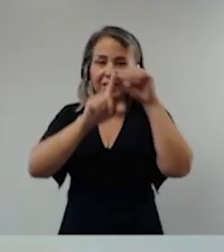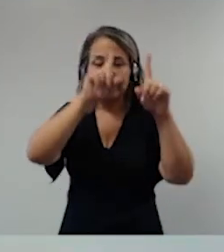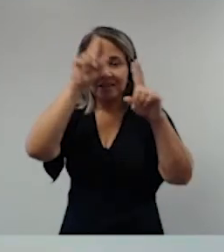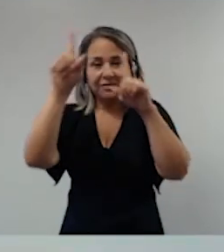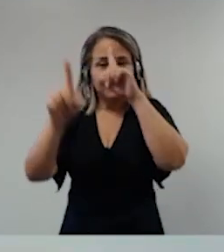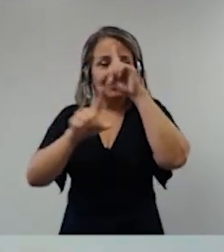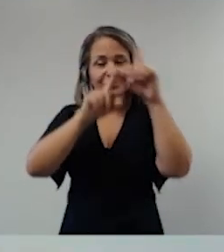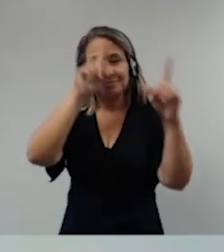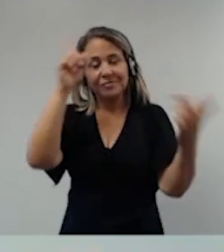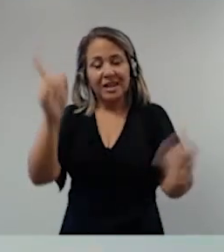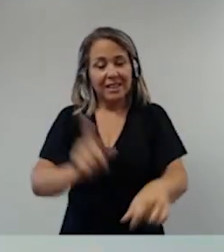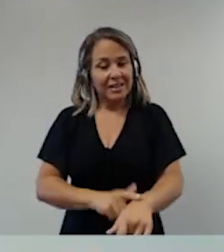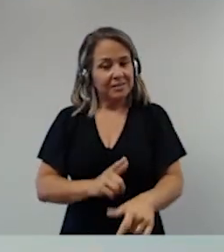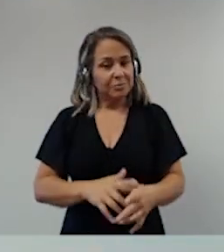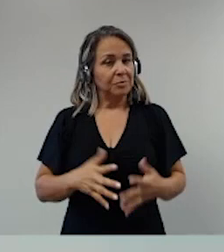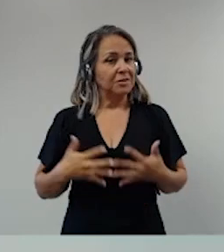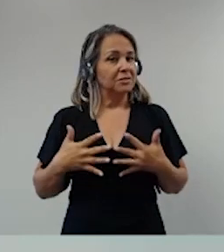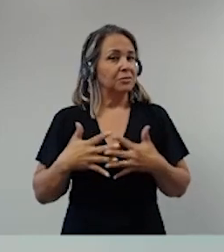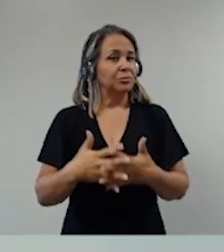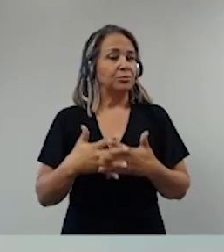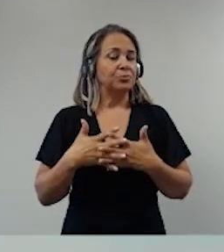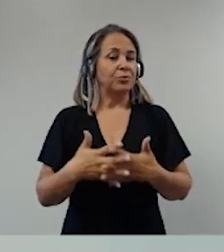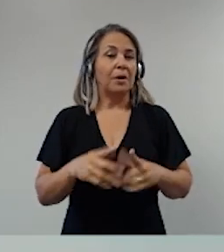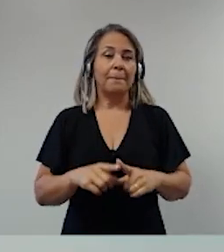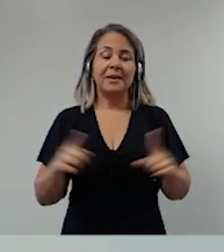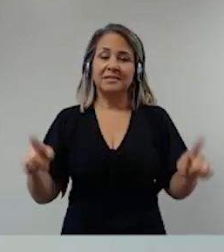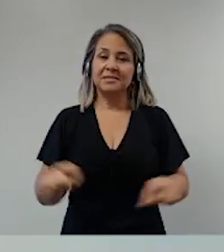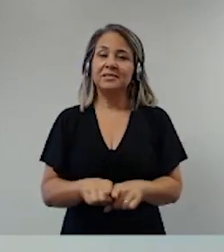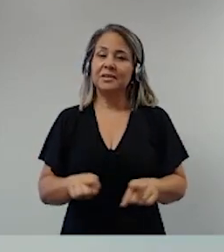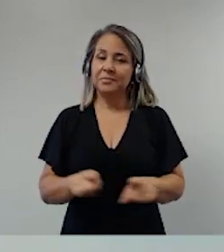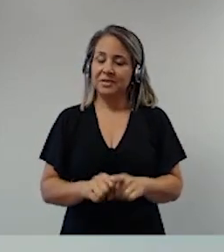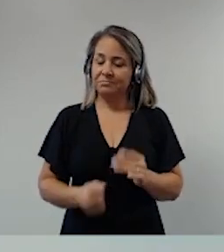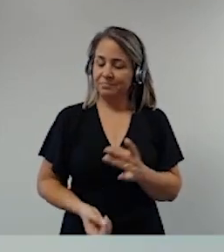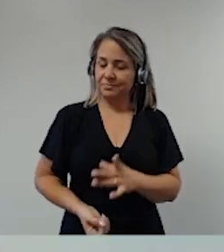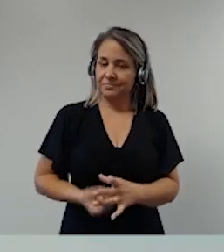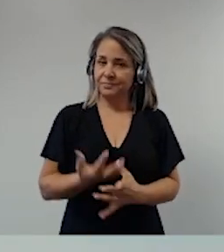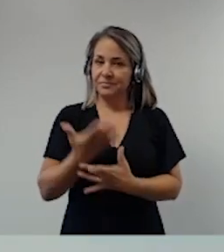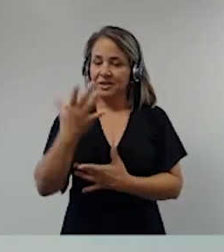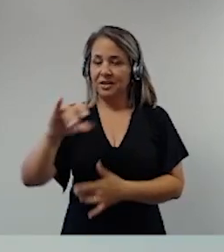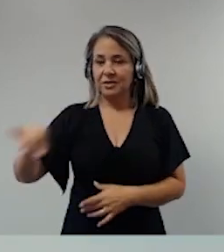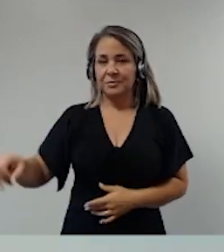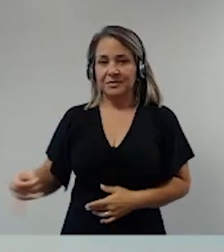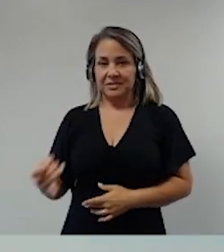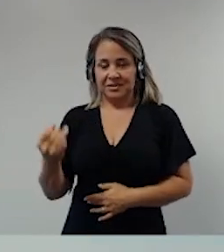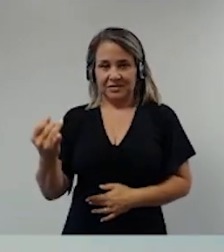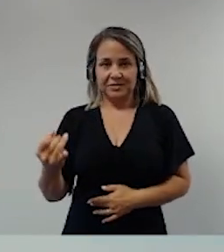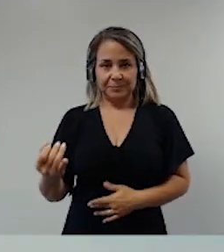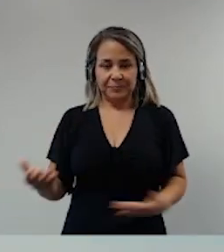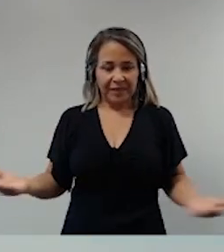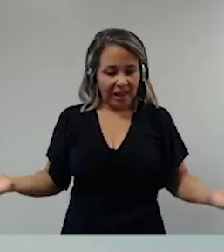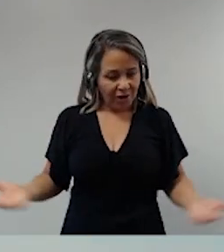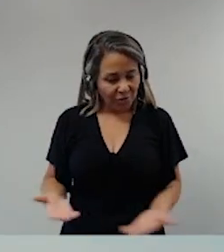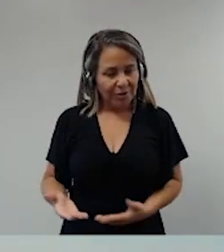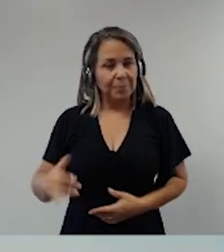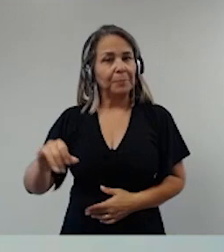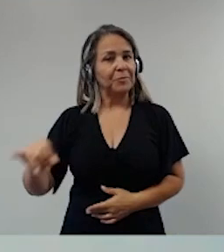neste momento complexo, mas que também é gerador de oportunidades. Aproveitando